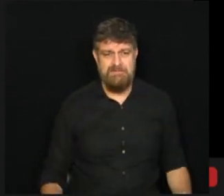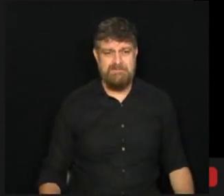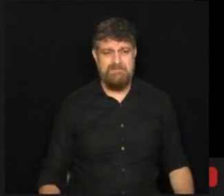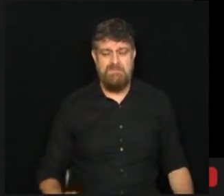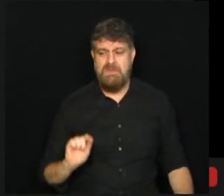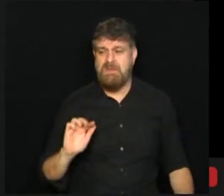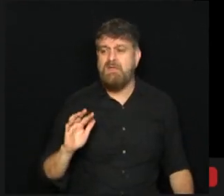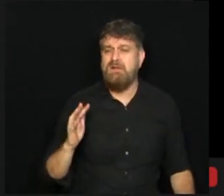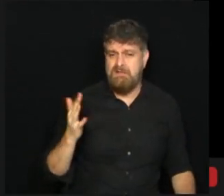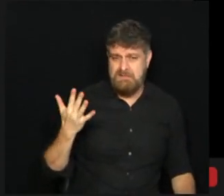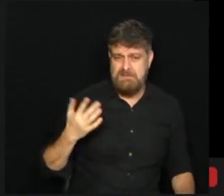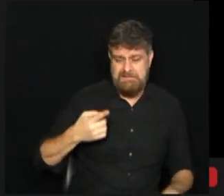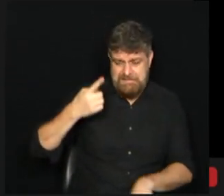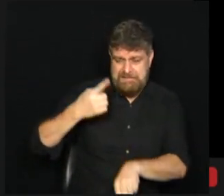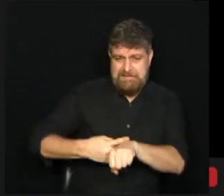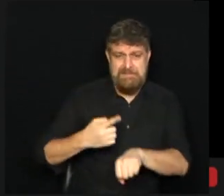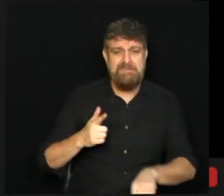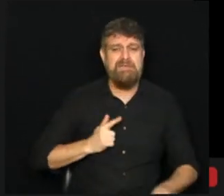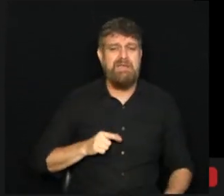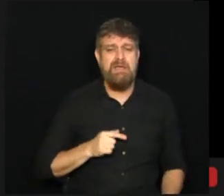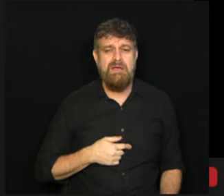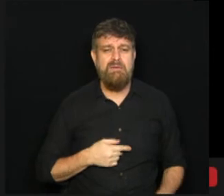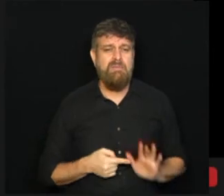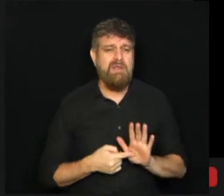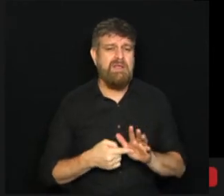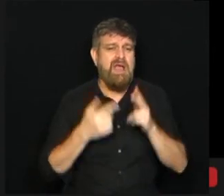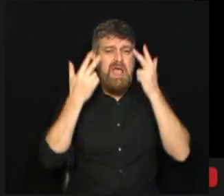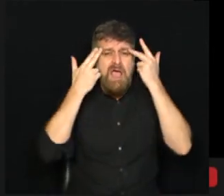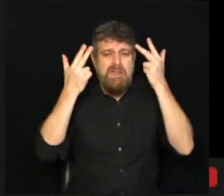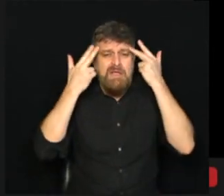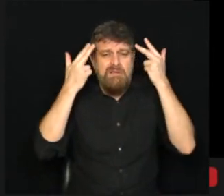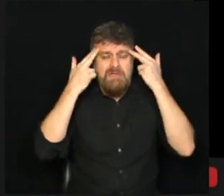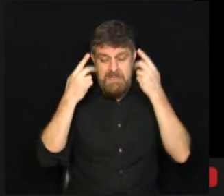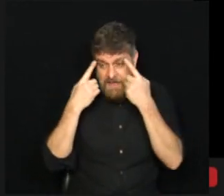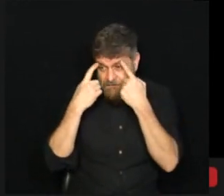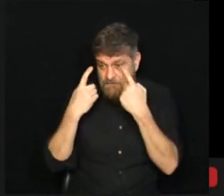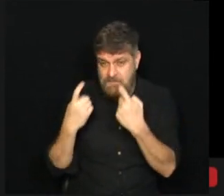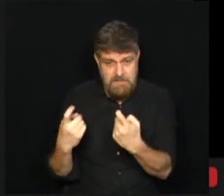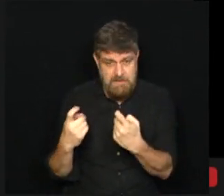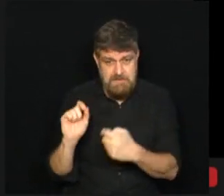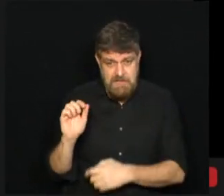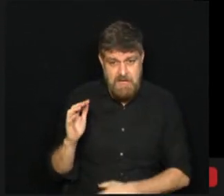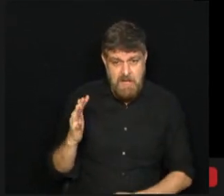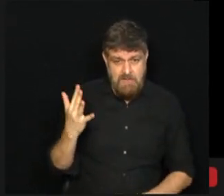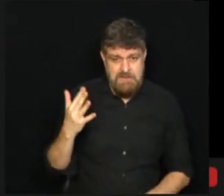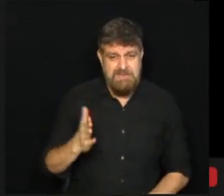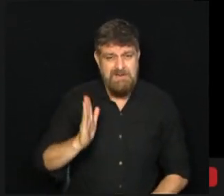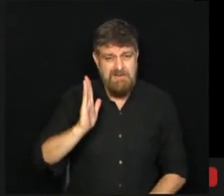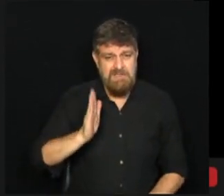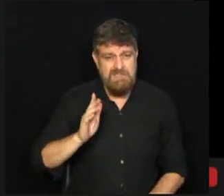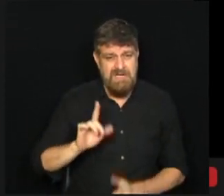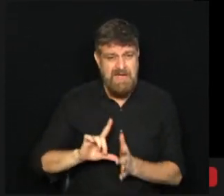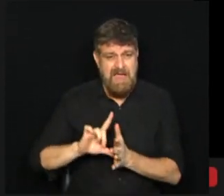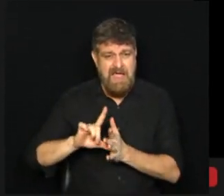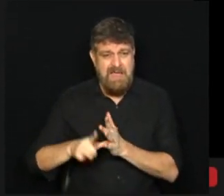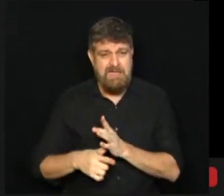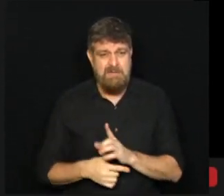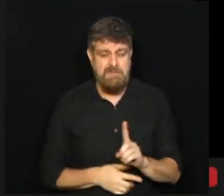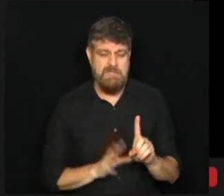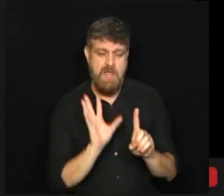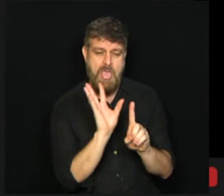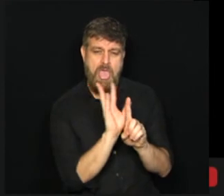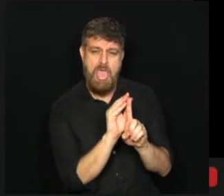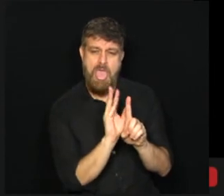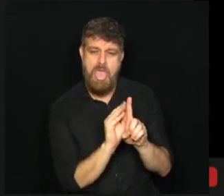Recentemente, tentaram naturalizar outra agressão, essa já de cunho de assédio sexual,